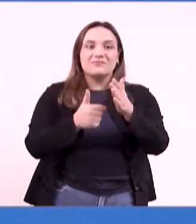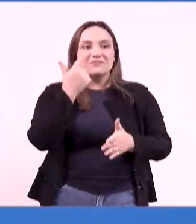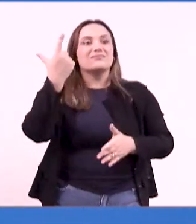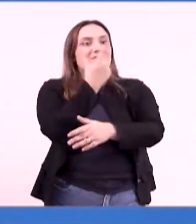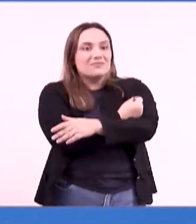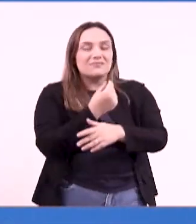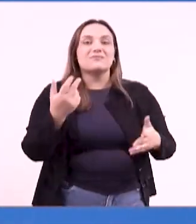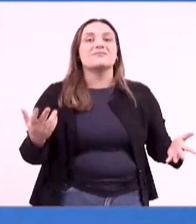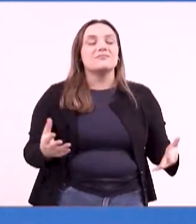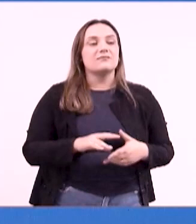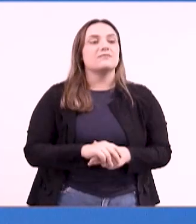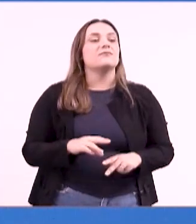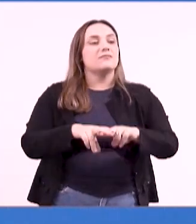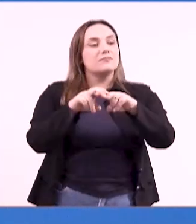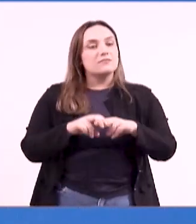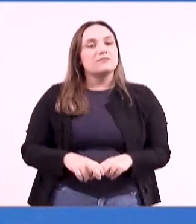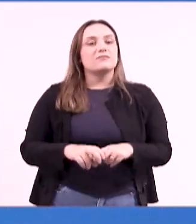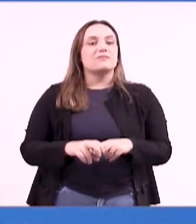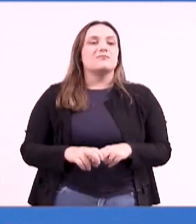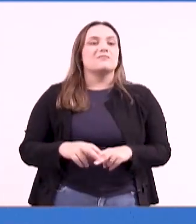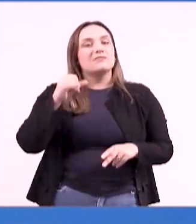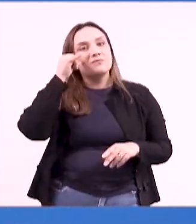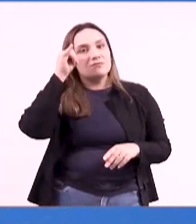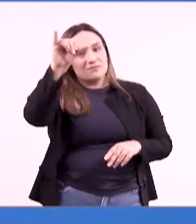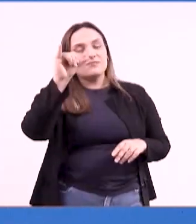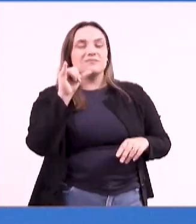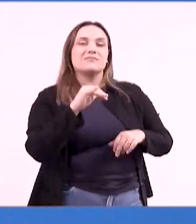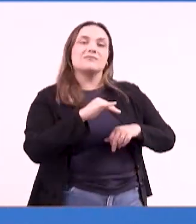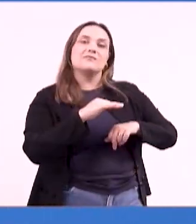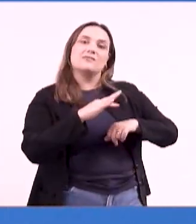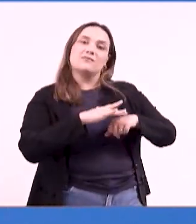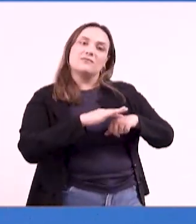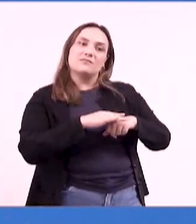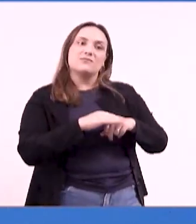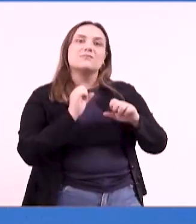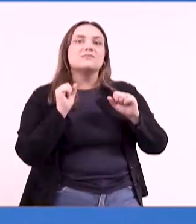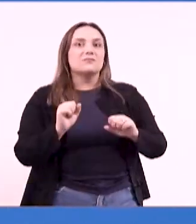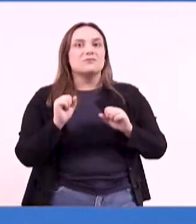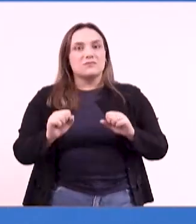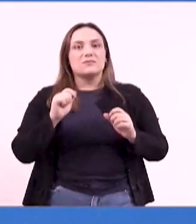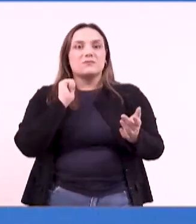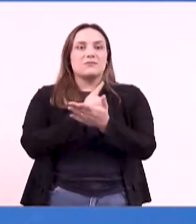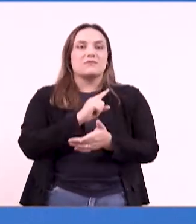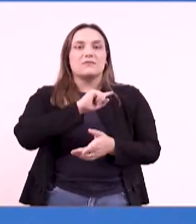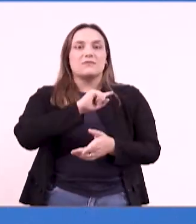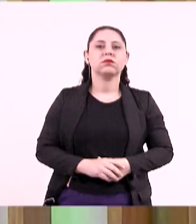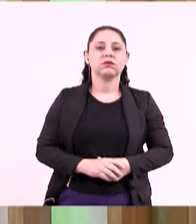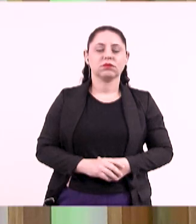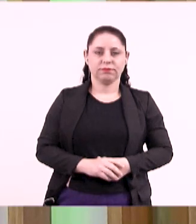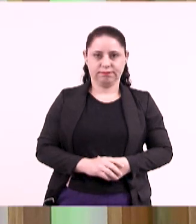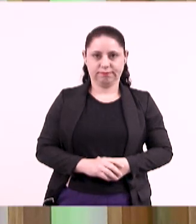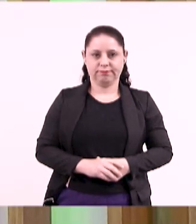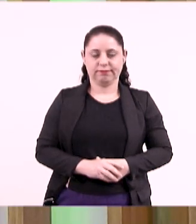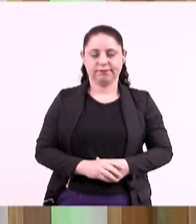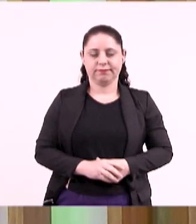vacina. Portanto, o tratamento preventivo custa para a população cerca de R$ 1.600.